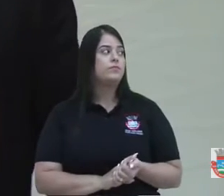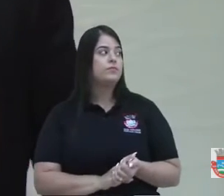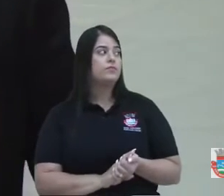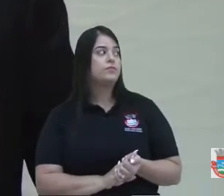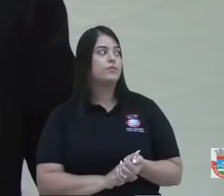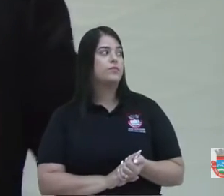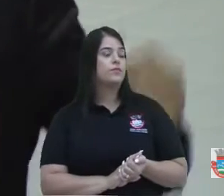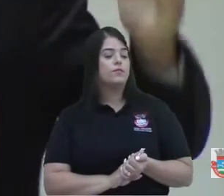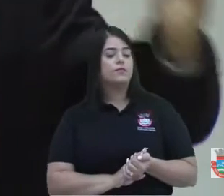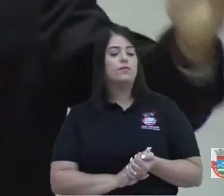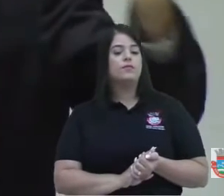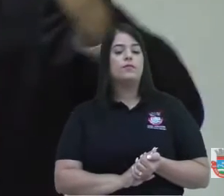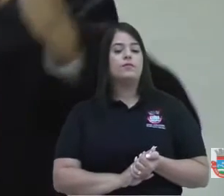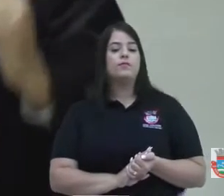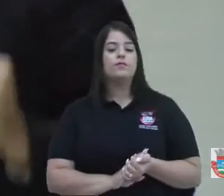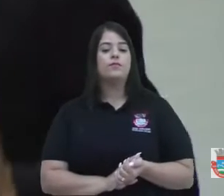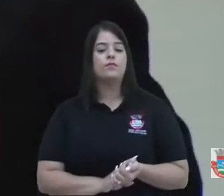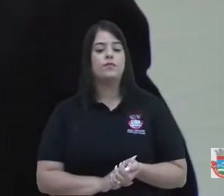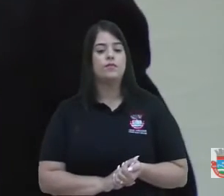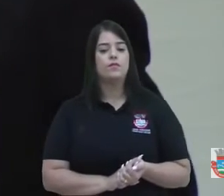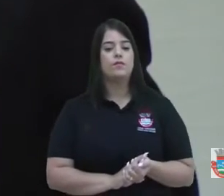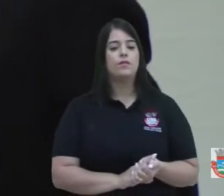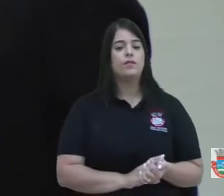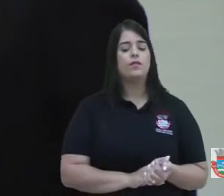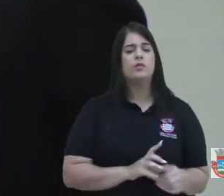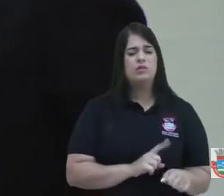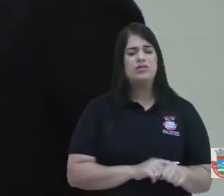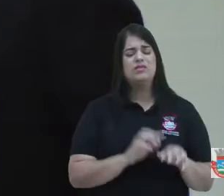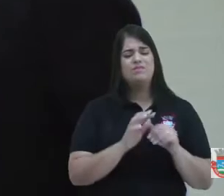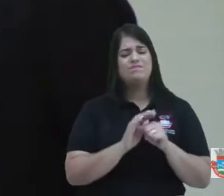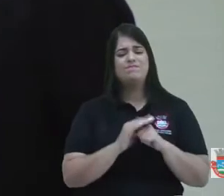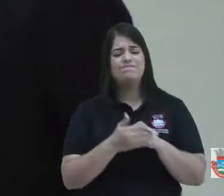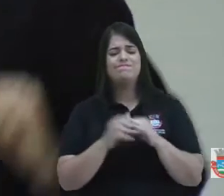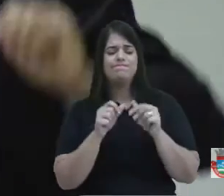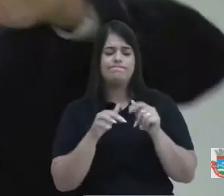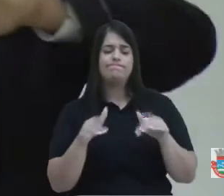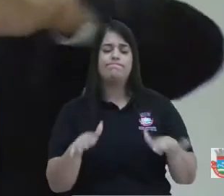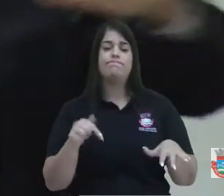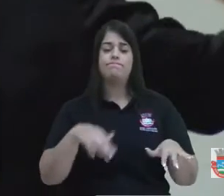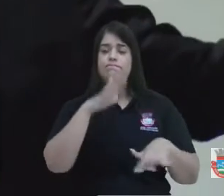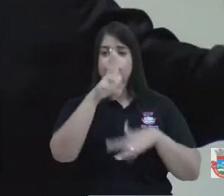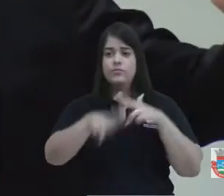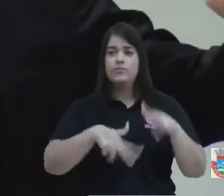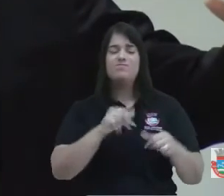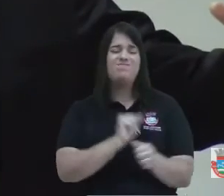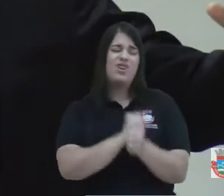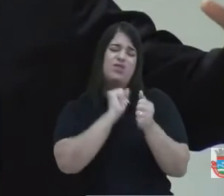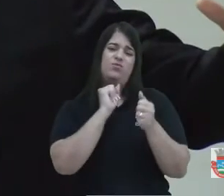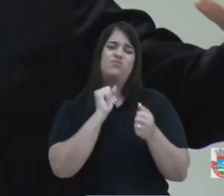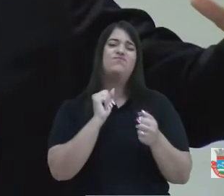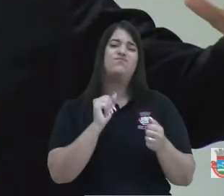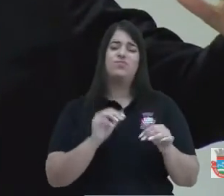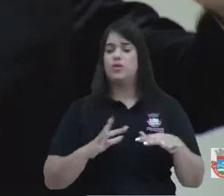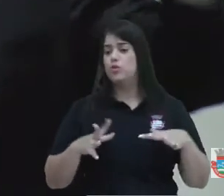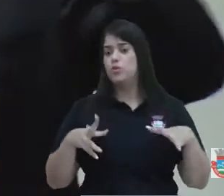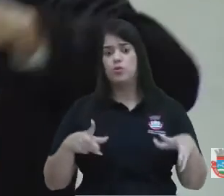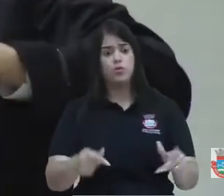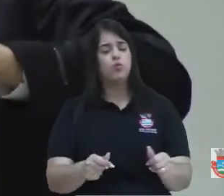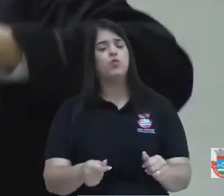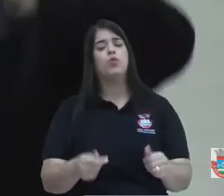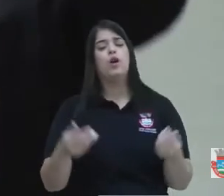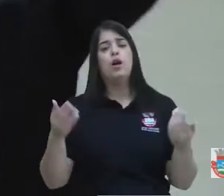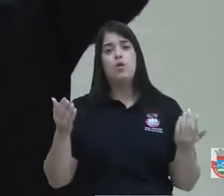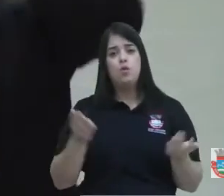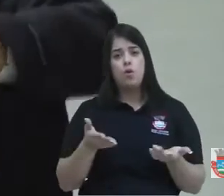encarecidamente. Teve o tempo de pandemia aqui no nosso município, parou tudo.